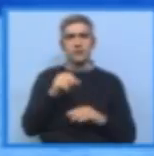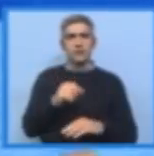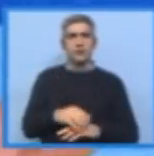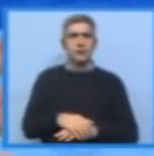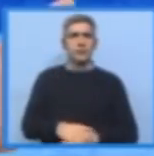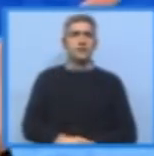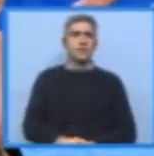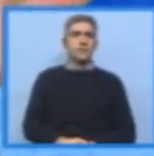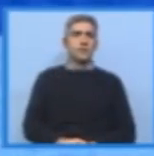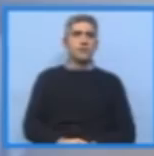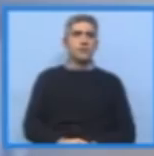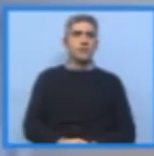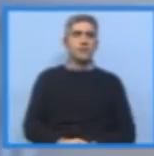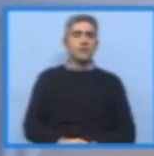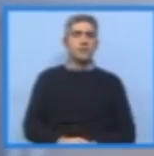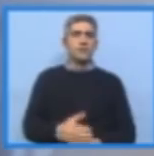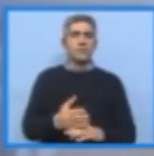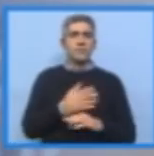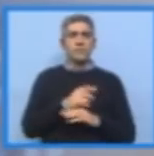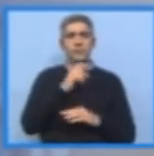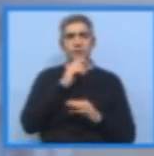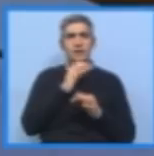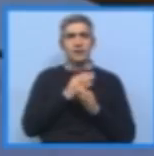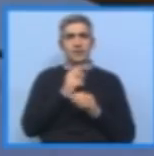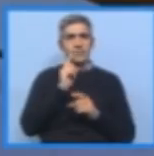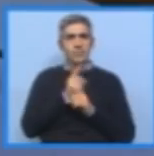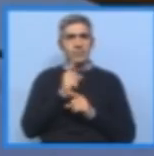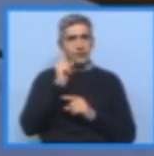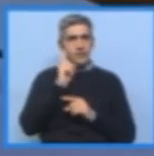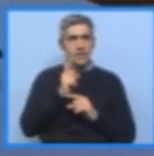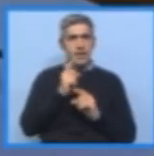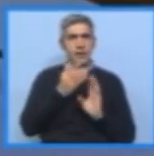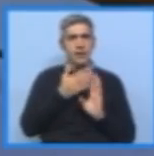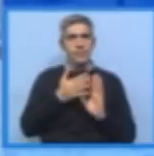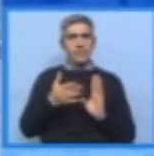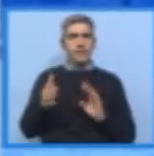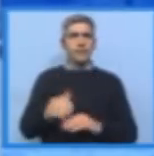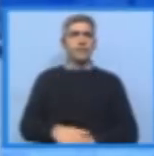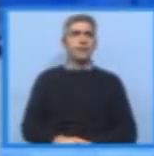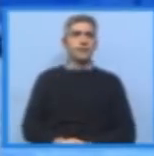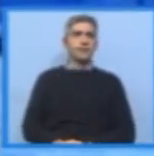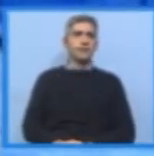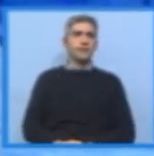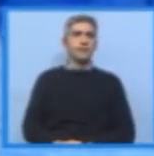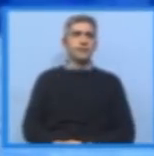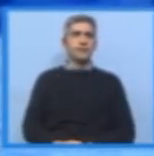espero que antes melhor celebrarmos na mesma data e